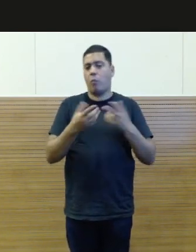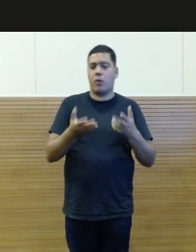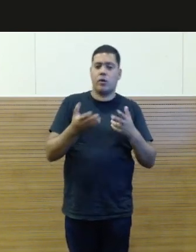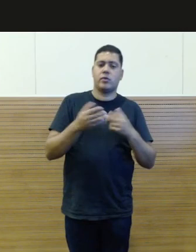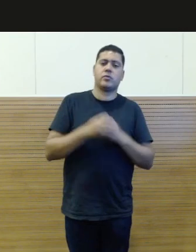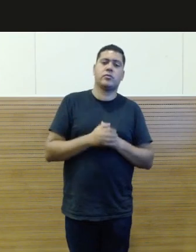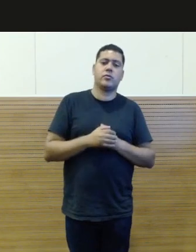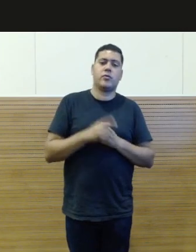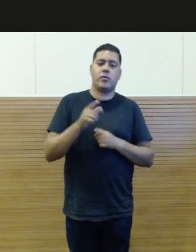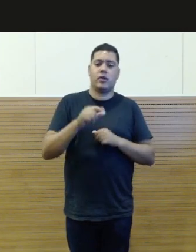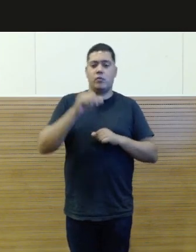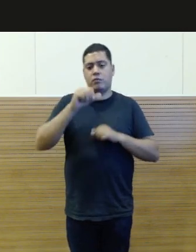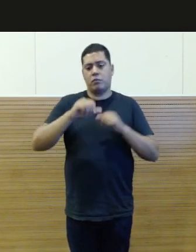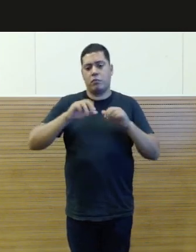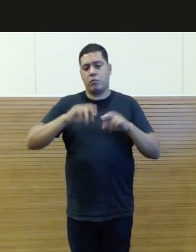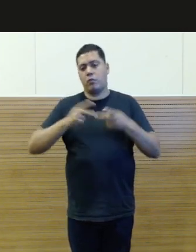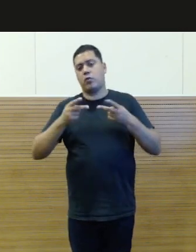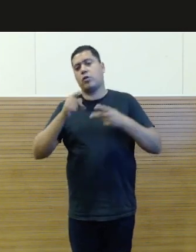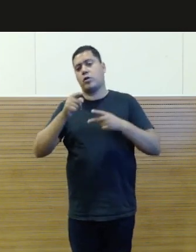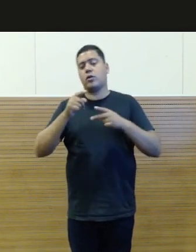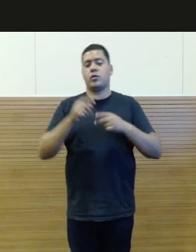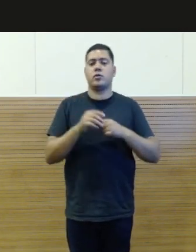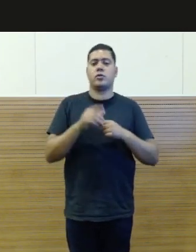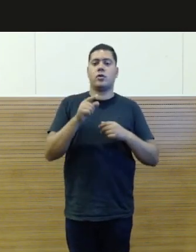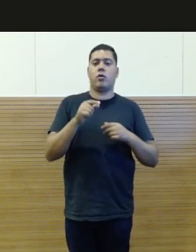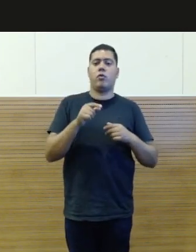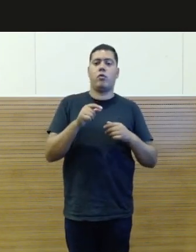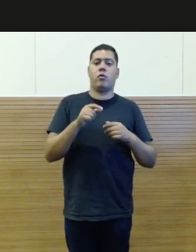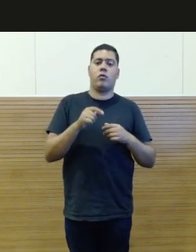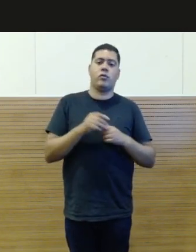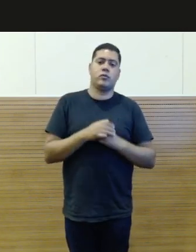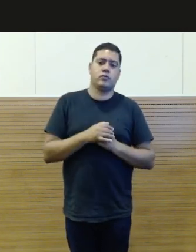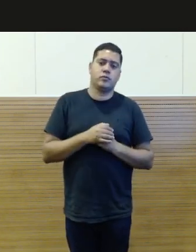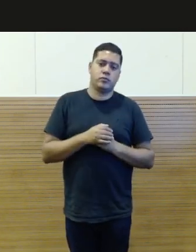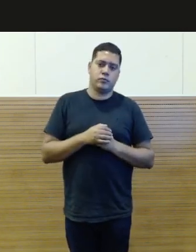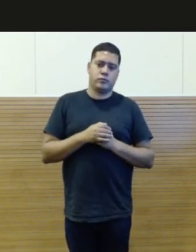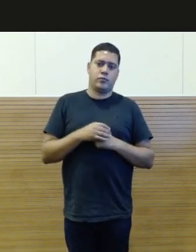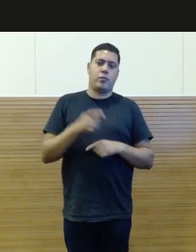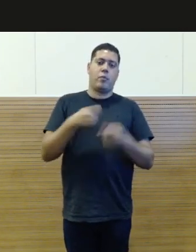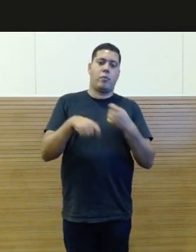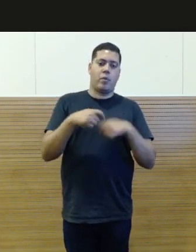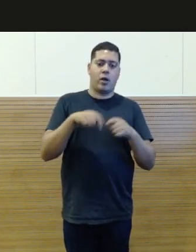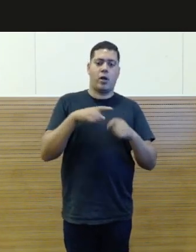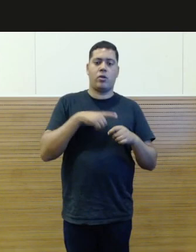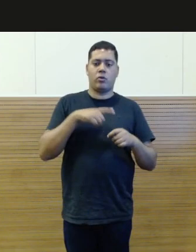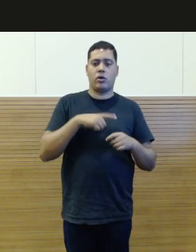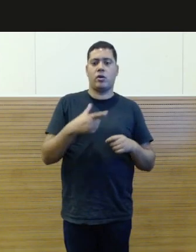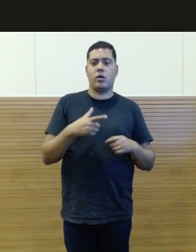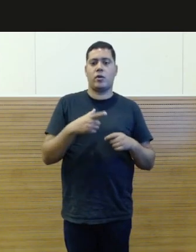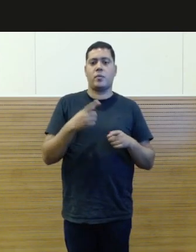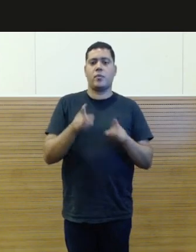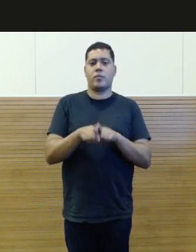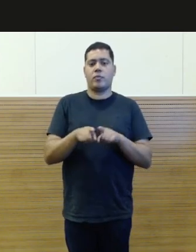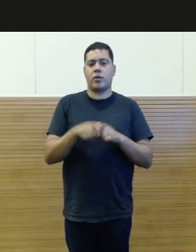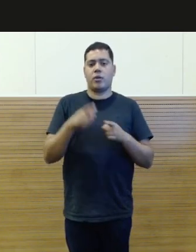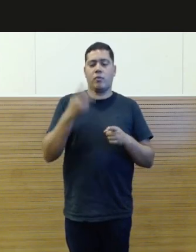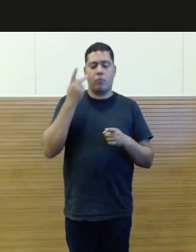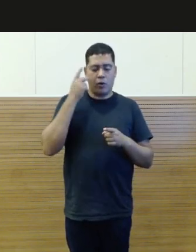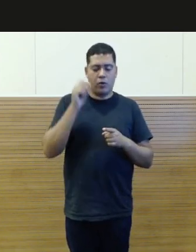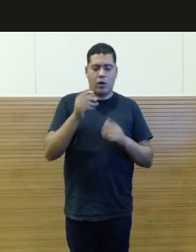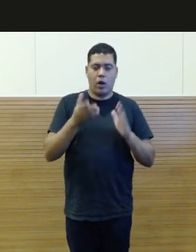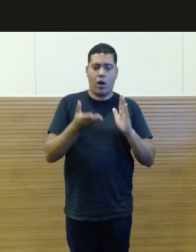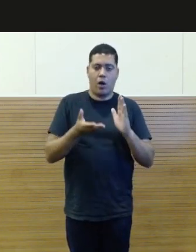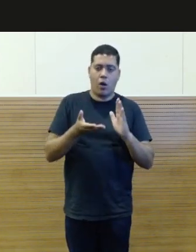essa distorção que o mercado em série, né, justamente